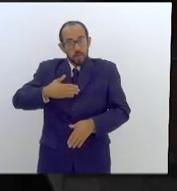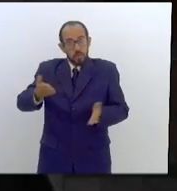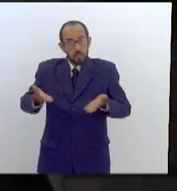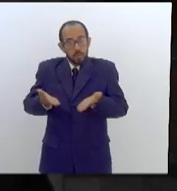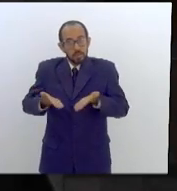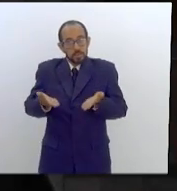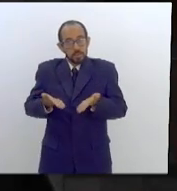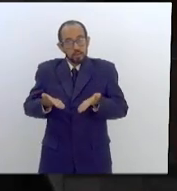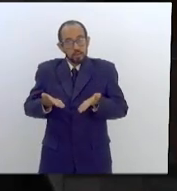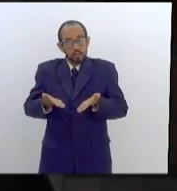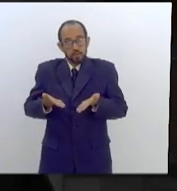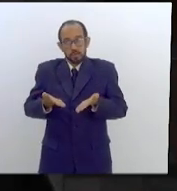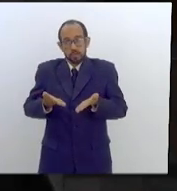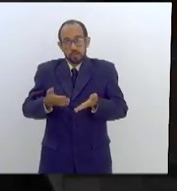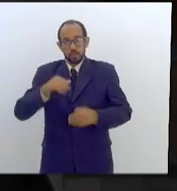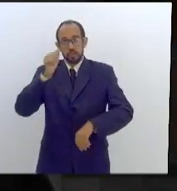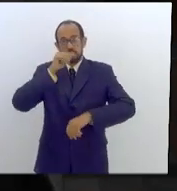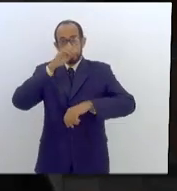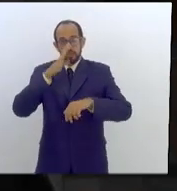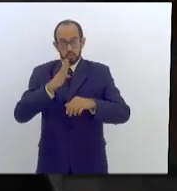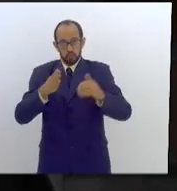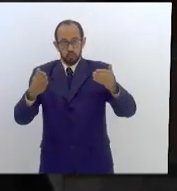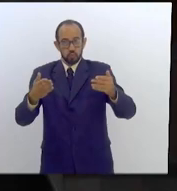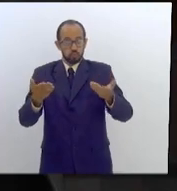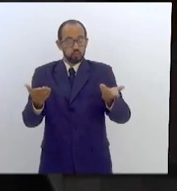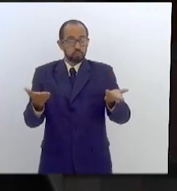que o Brasil de hoje